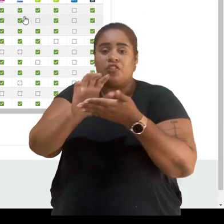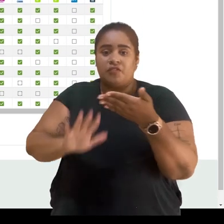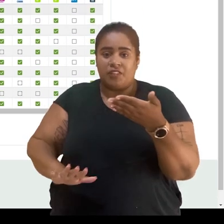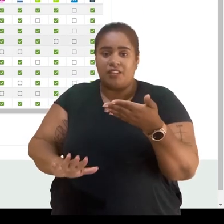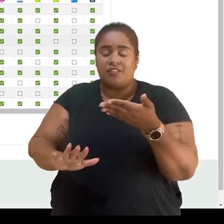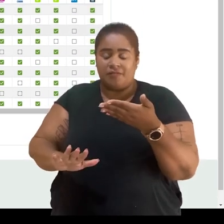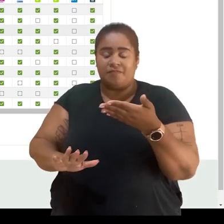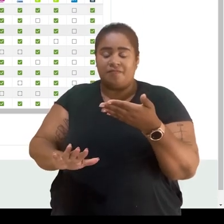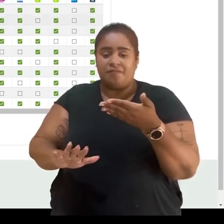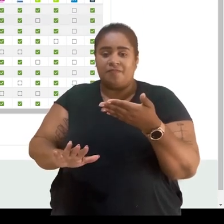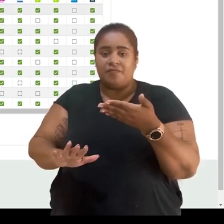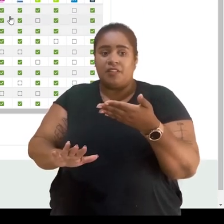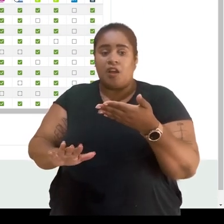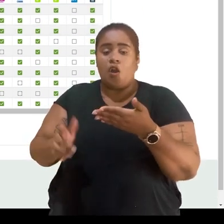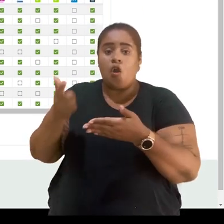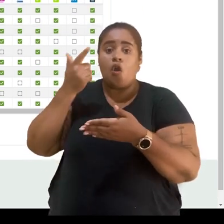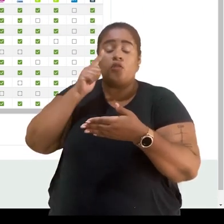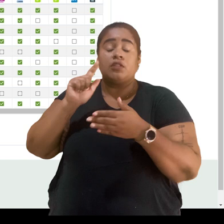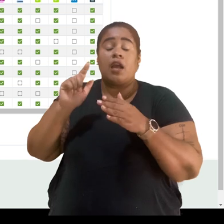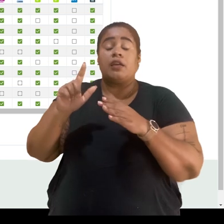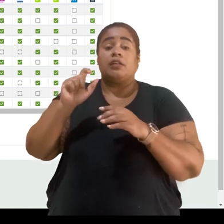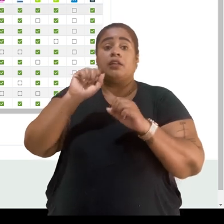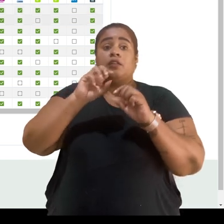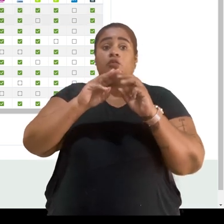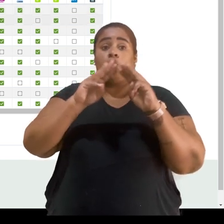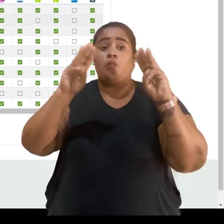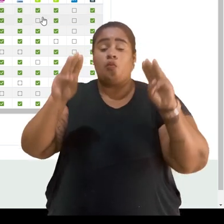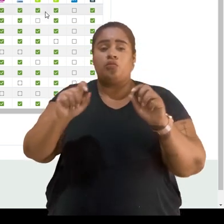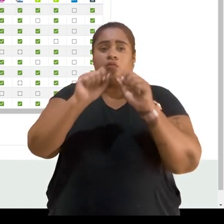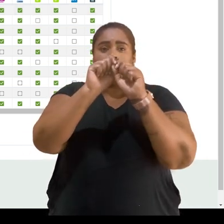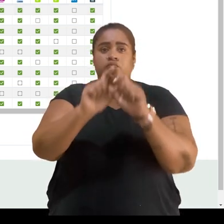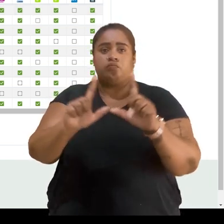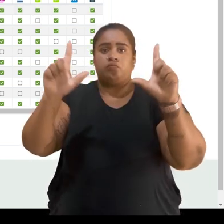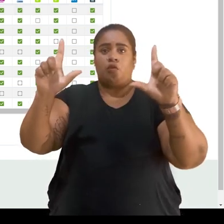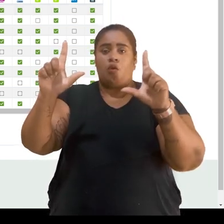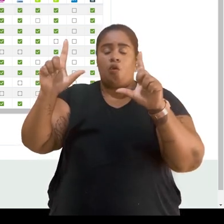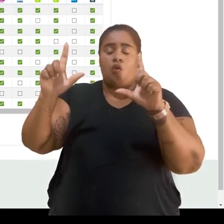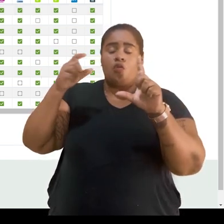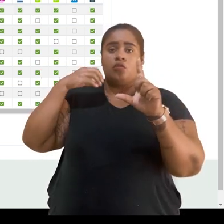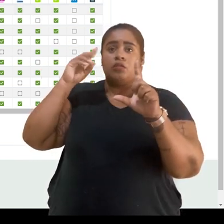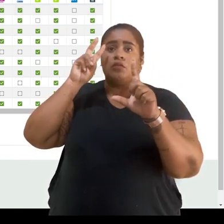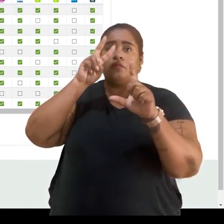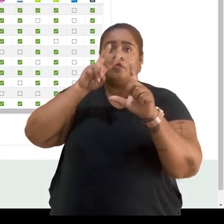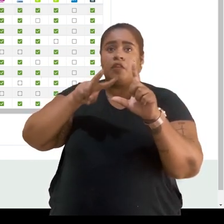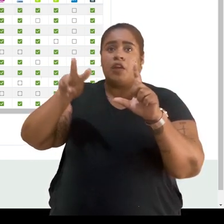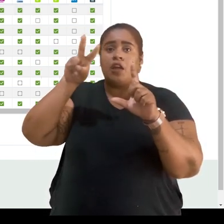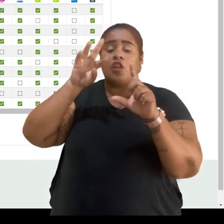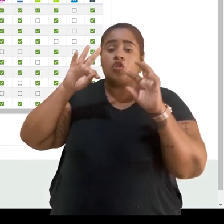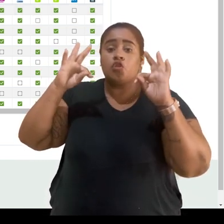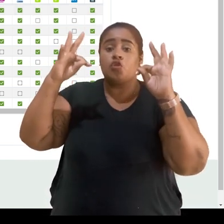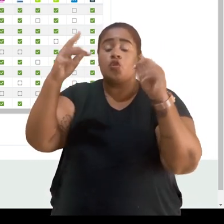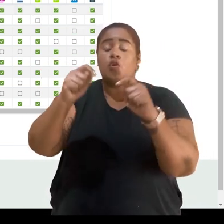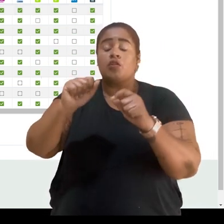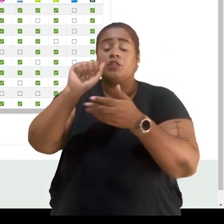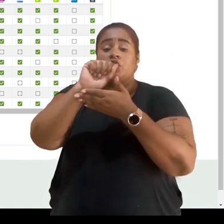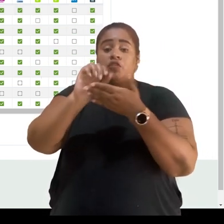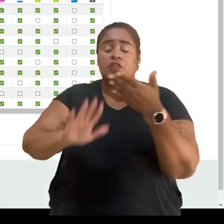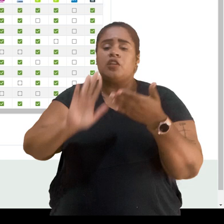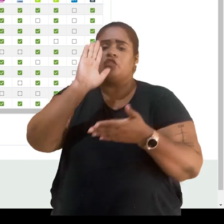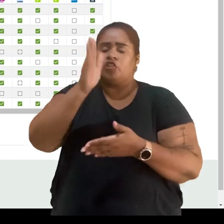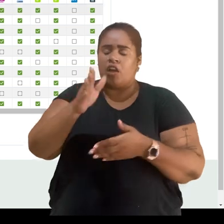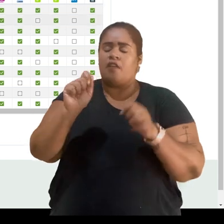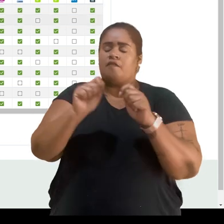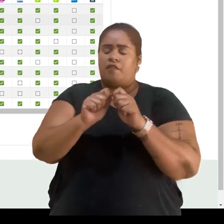a conclusão das atividades então verificar na sala na turma no curso